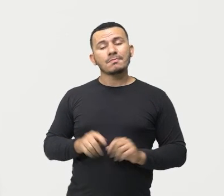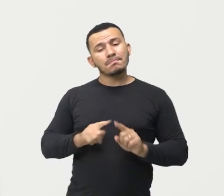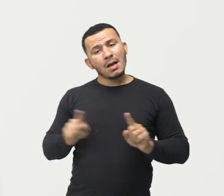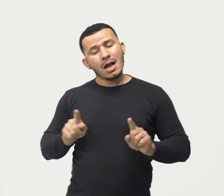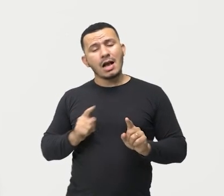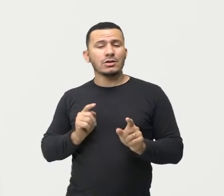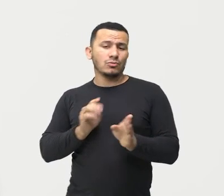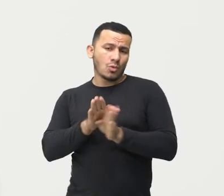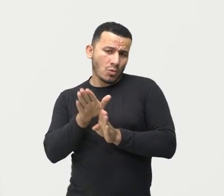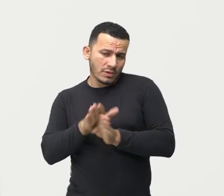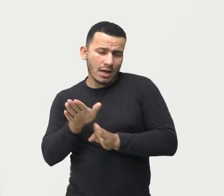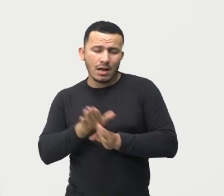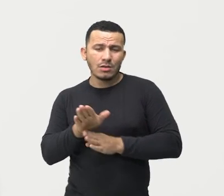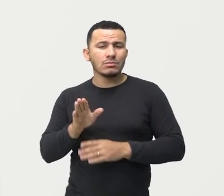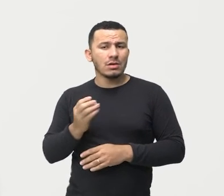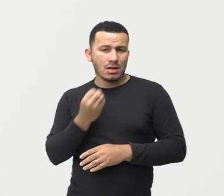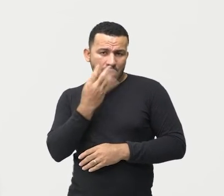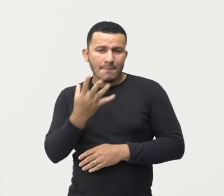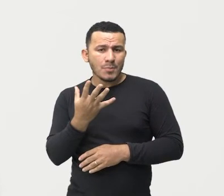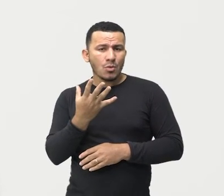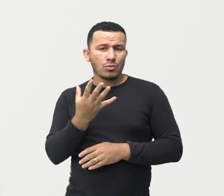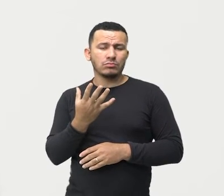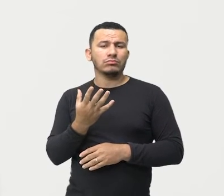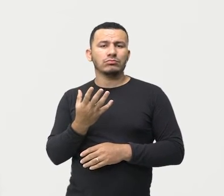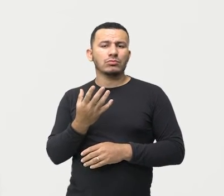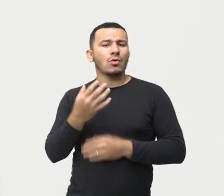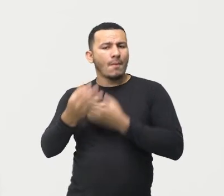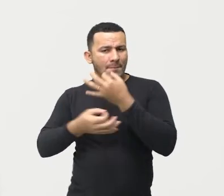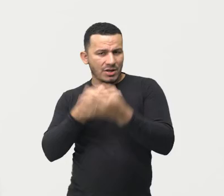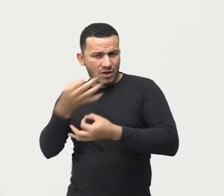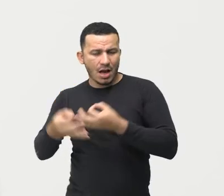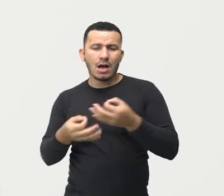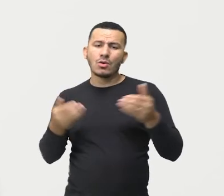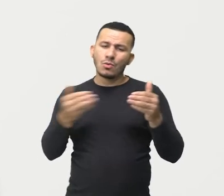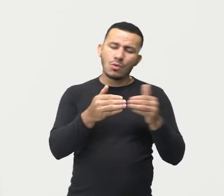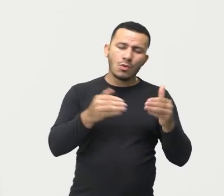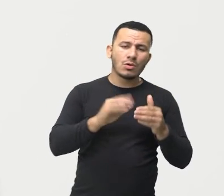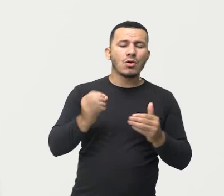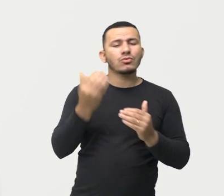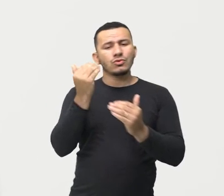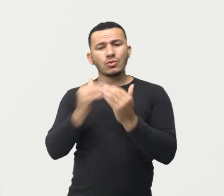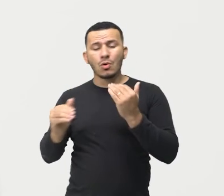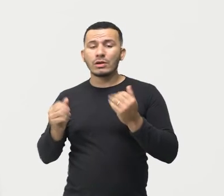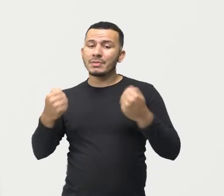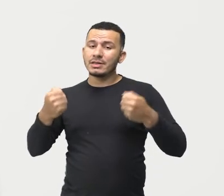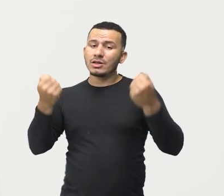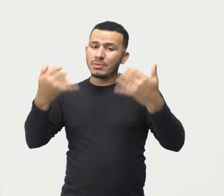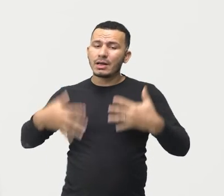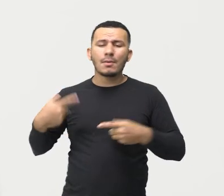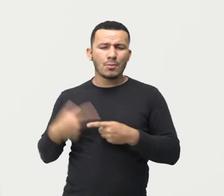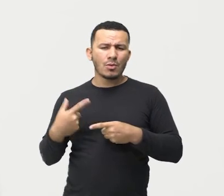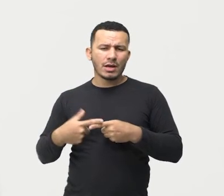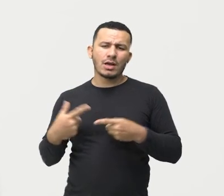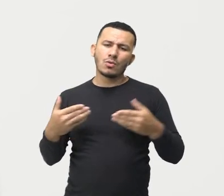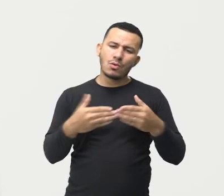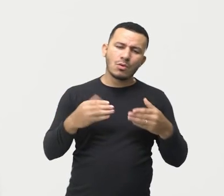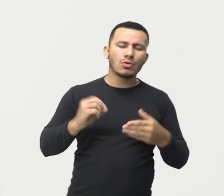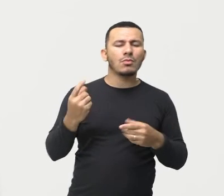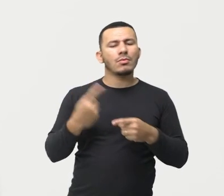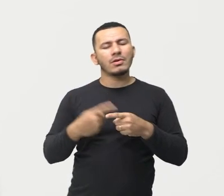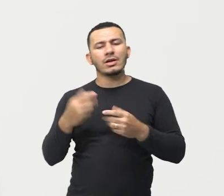sim, que você traga uma opinião, diga se concorda ou discorda e diga por quê, e aí depois